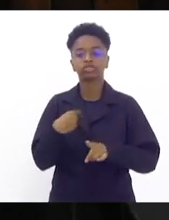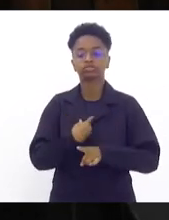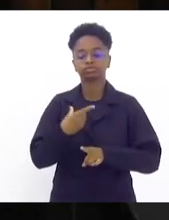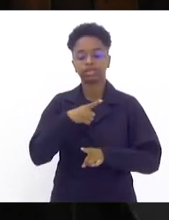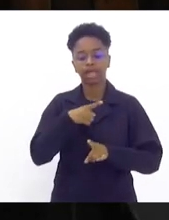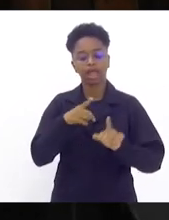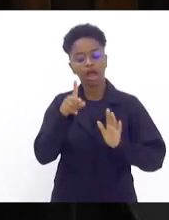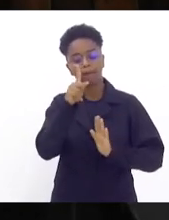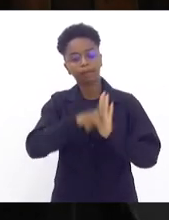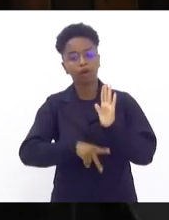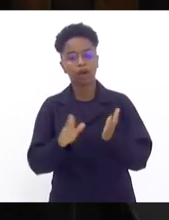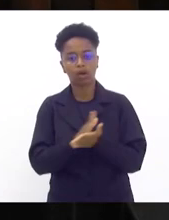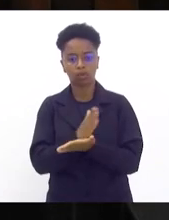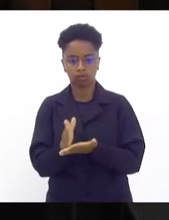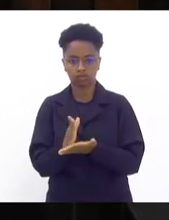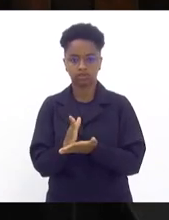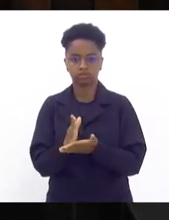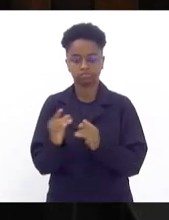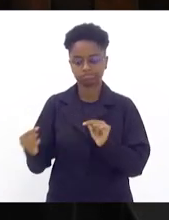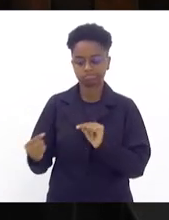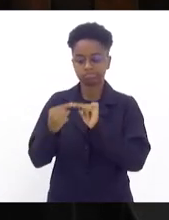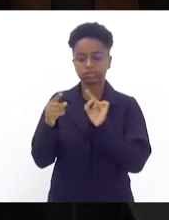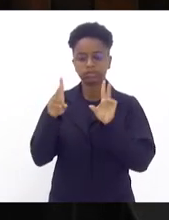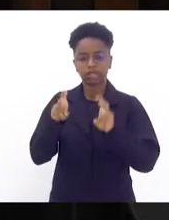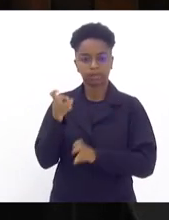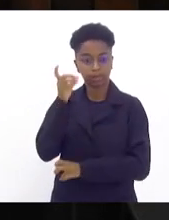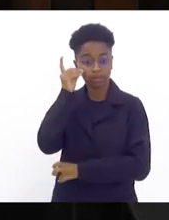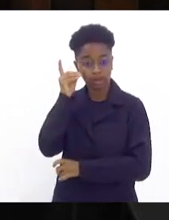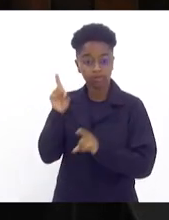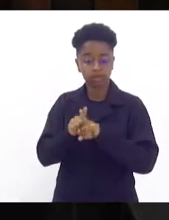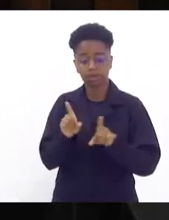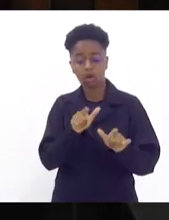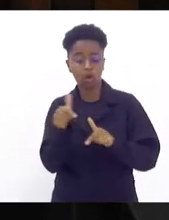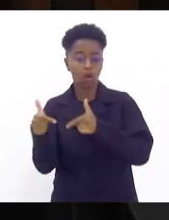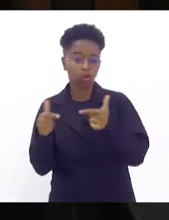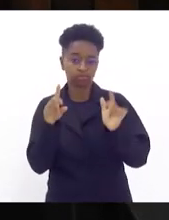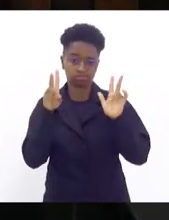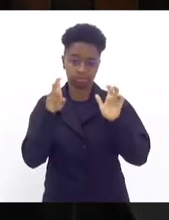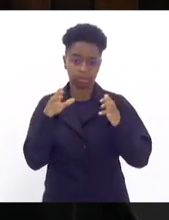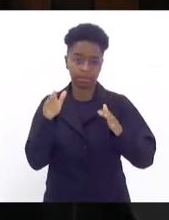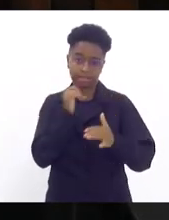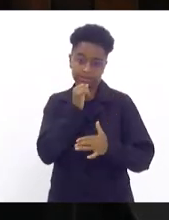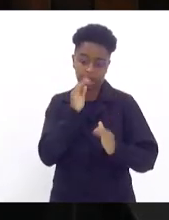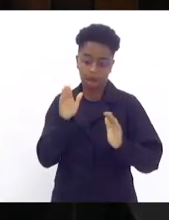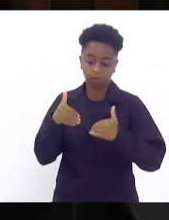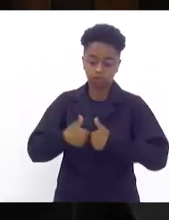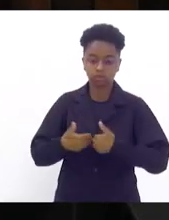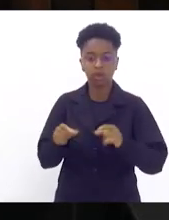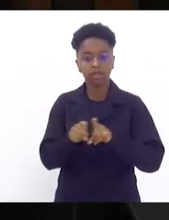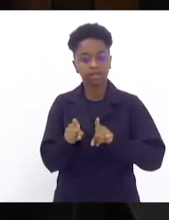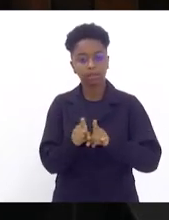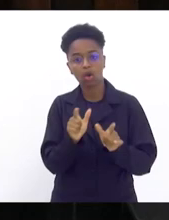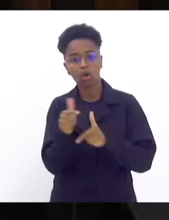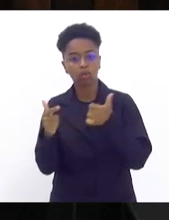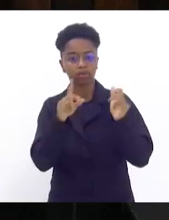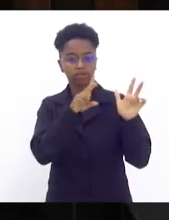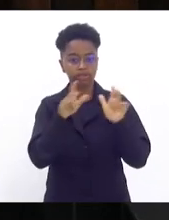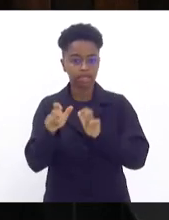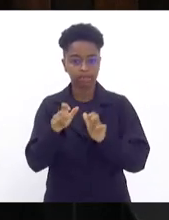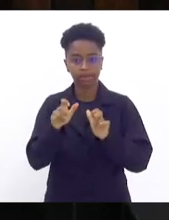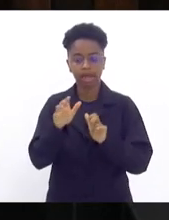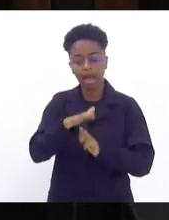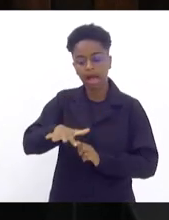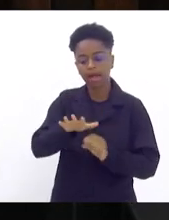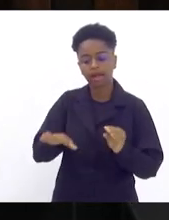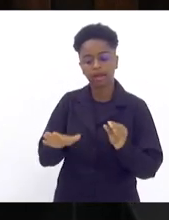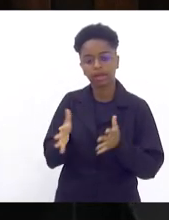projetos relacionados à Síndrome de Down e outras questões como o autismo e outros temas pertinentes à inclusão